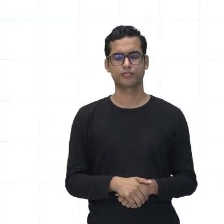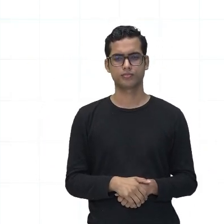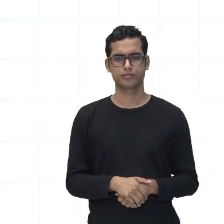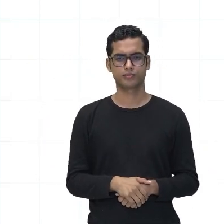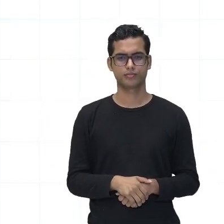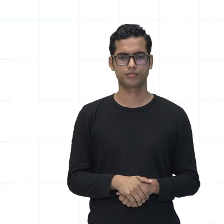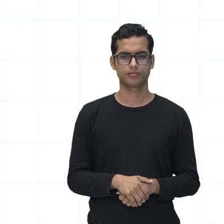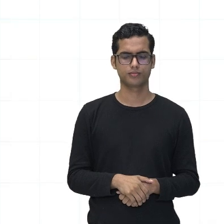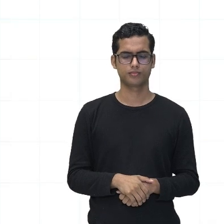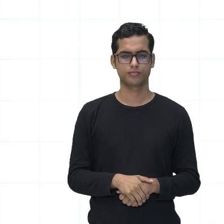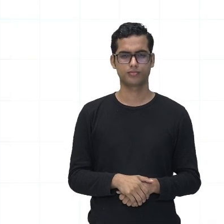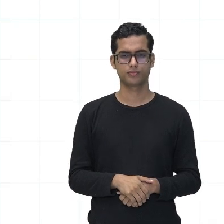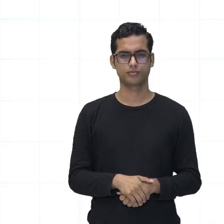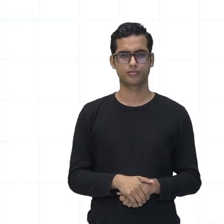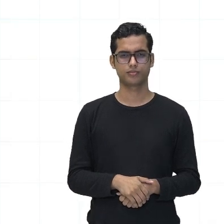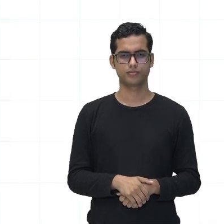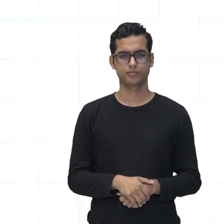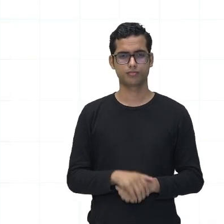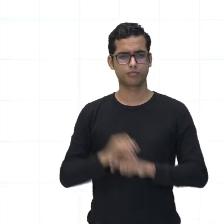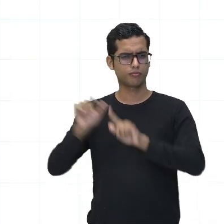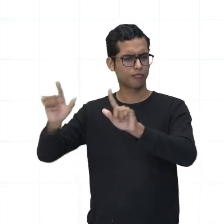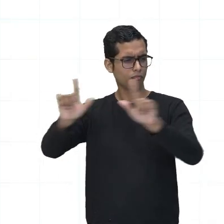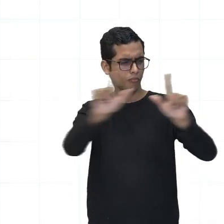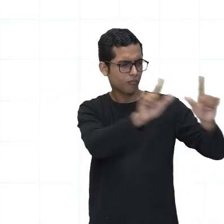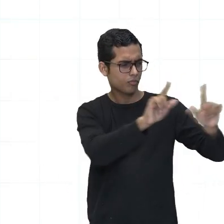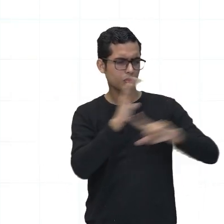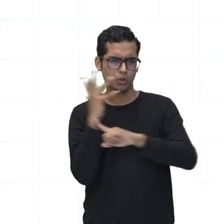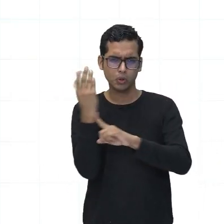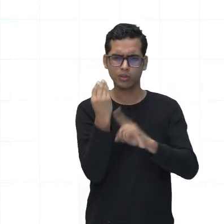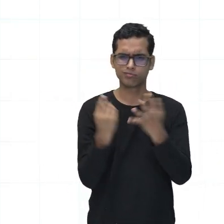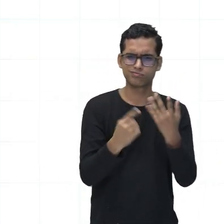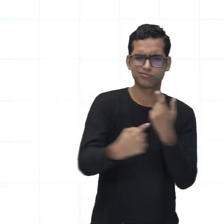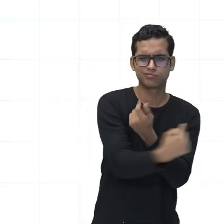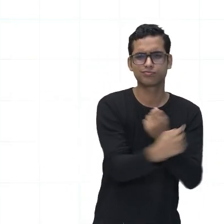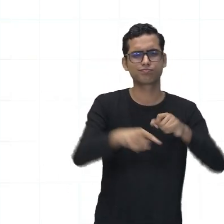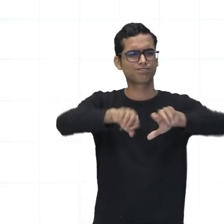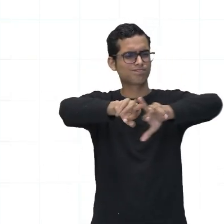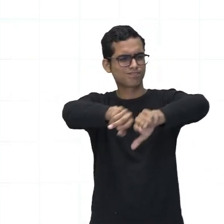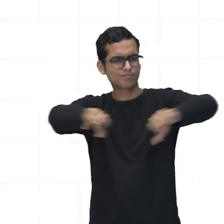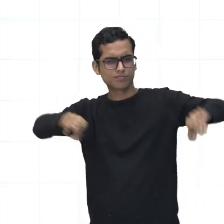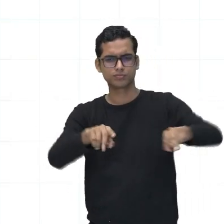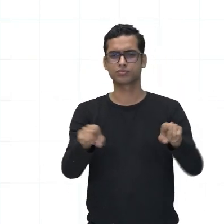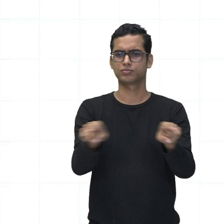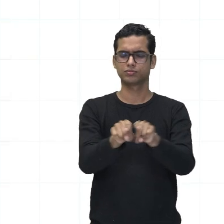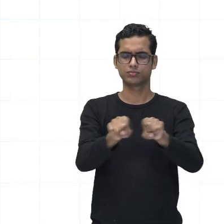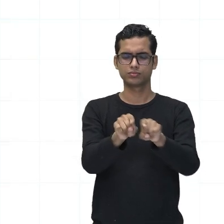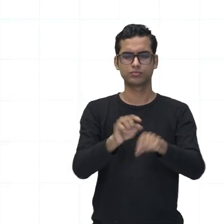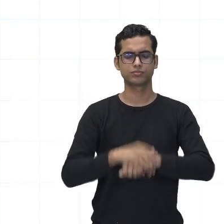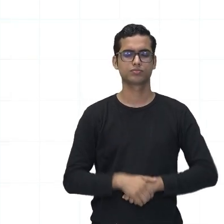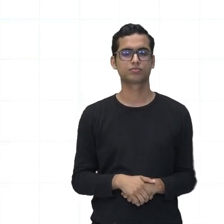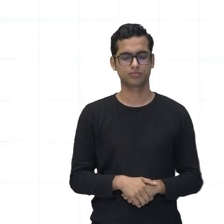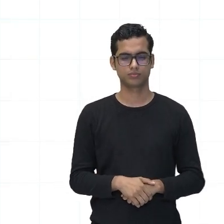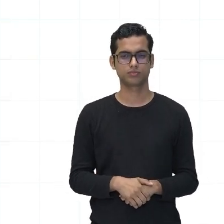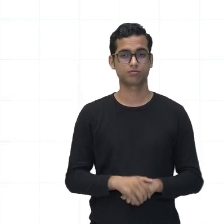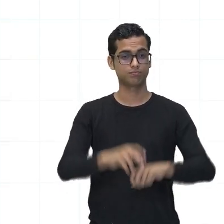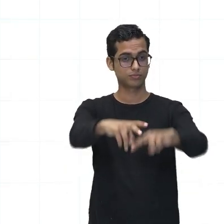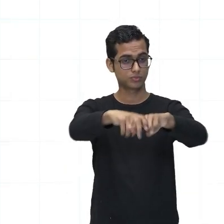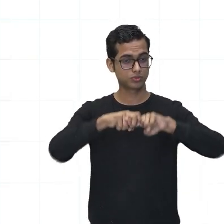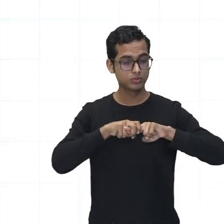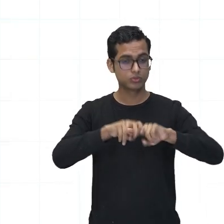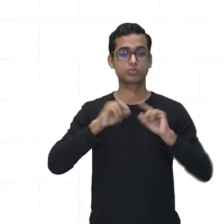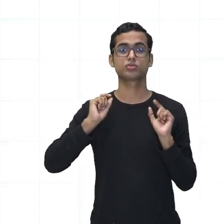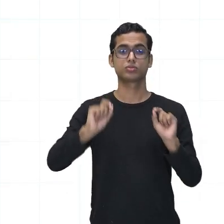que sobrevive é vasto e extremamente diversificado, resultado de